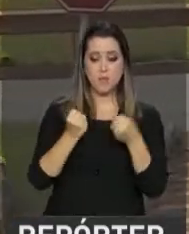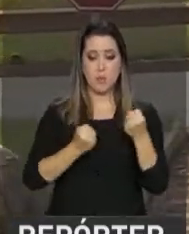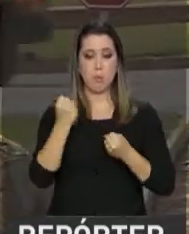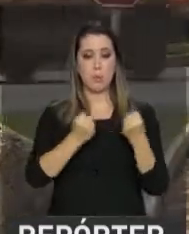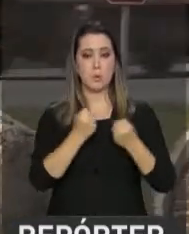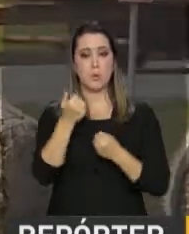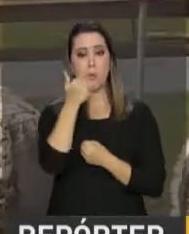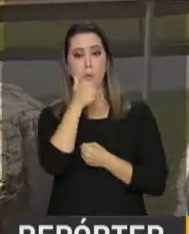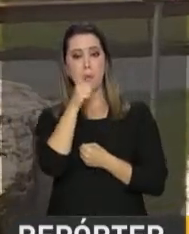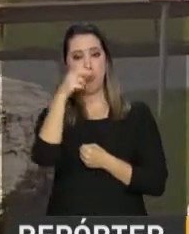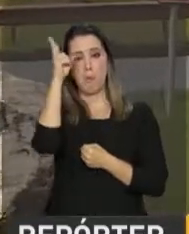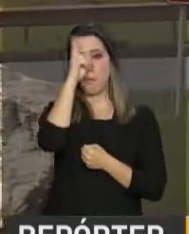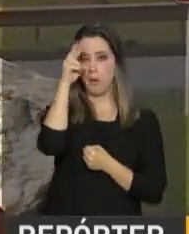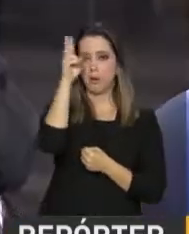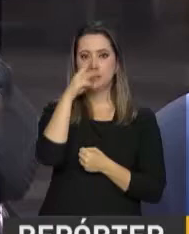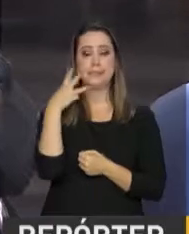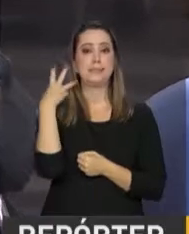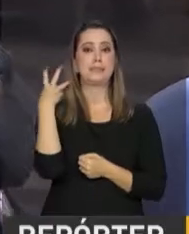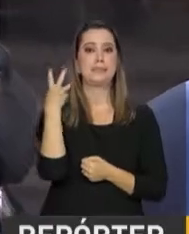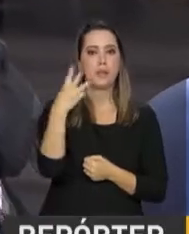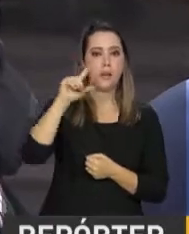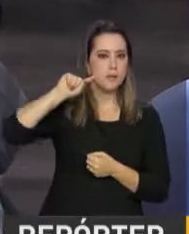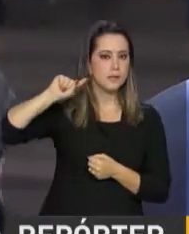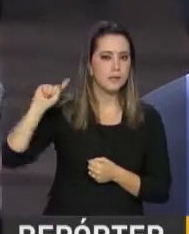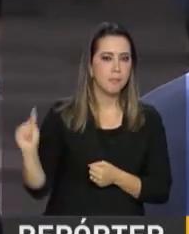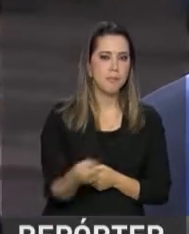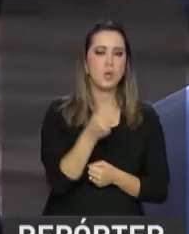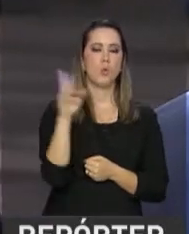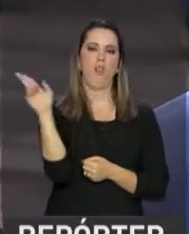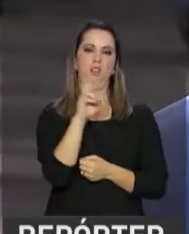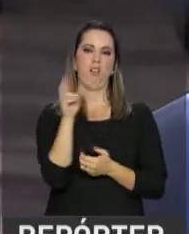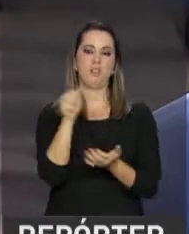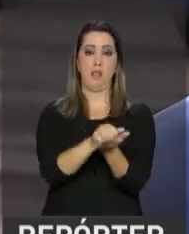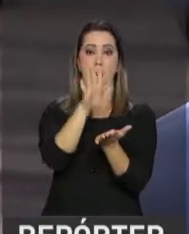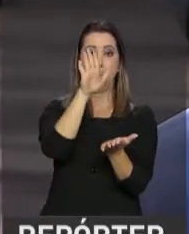ser multado em quase 3 mil reais, ter a carteira de motorista apreendida e até ser preso.